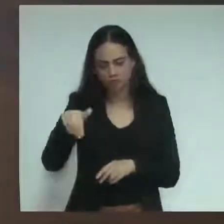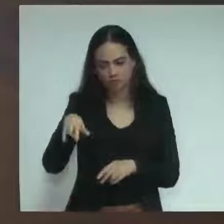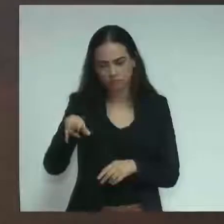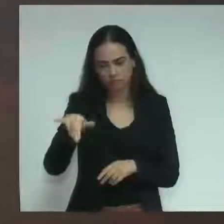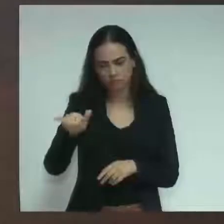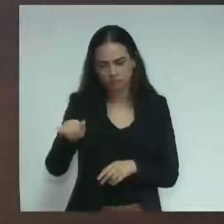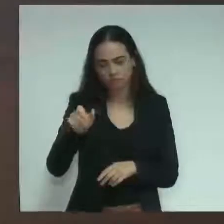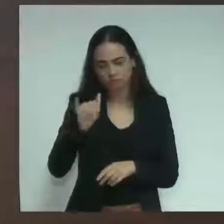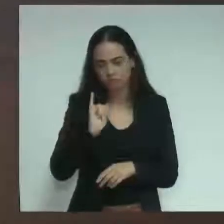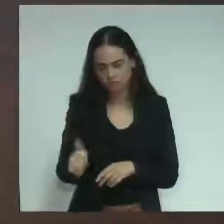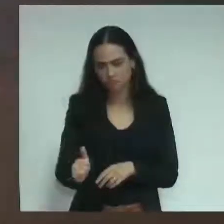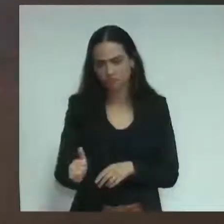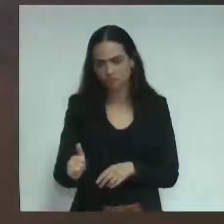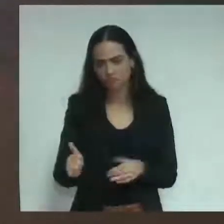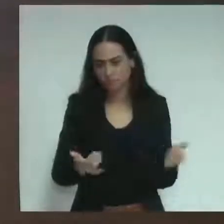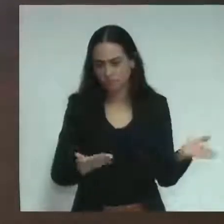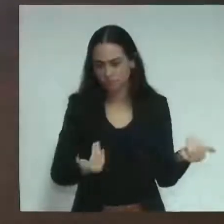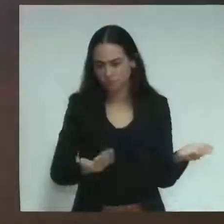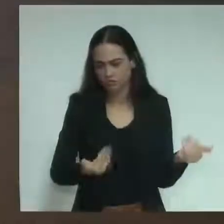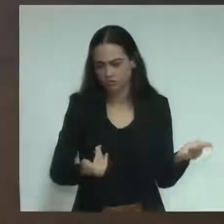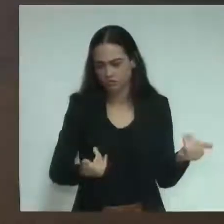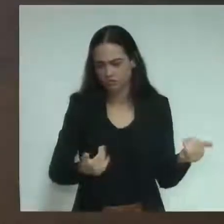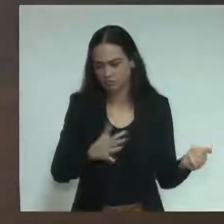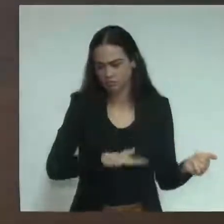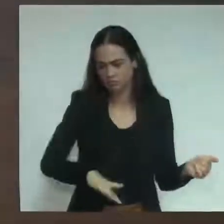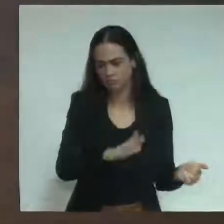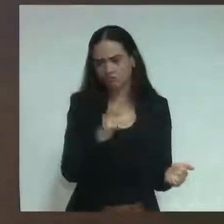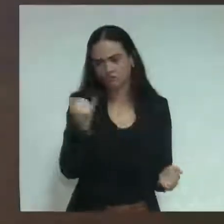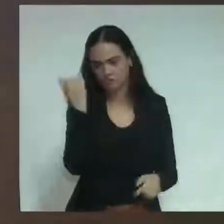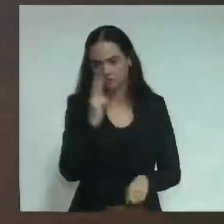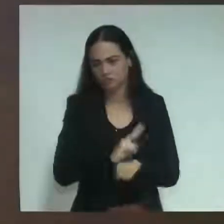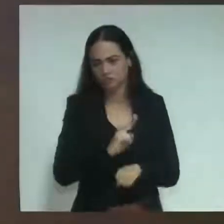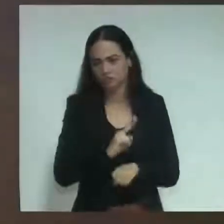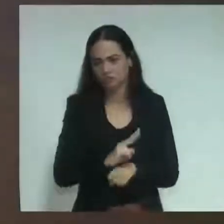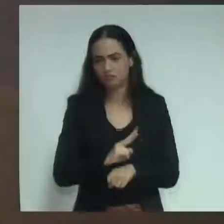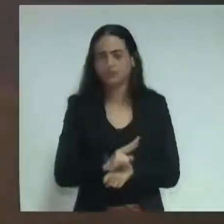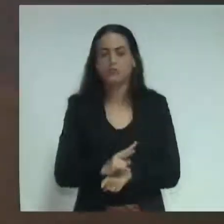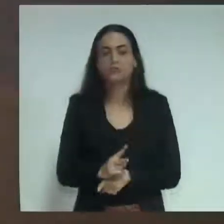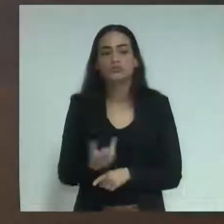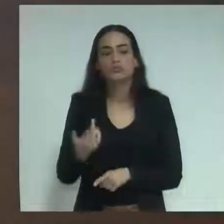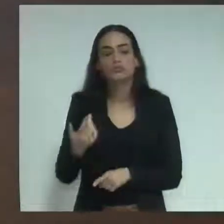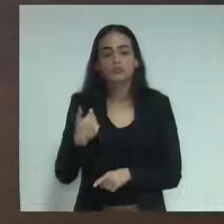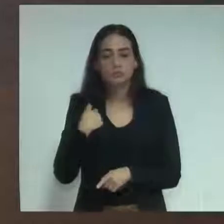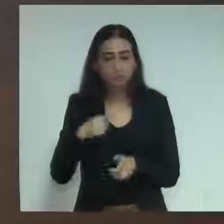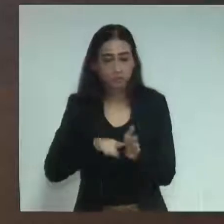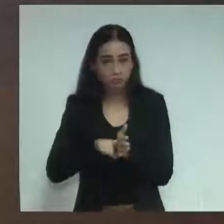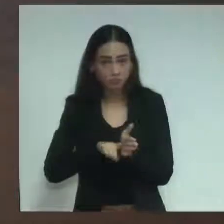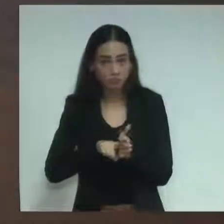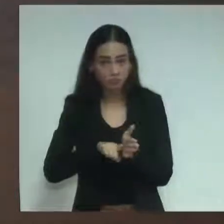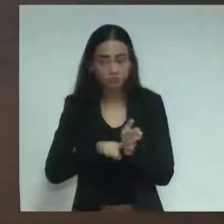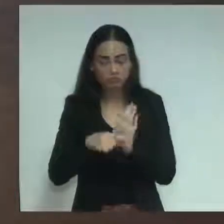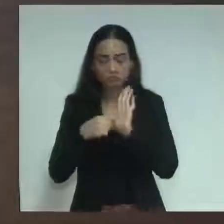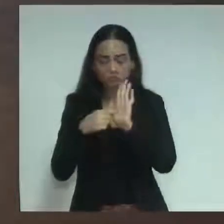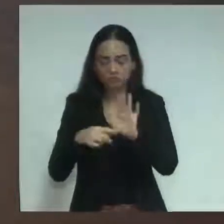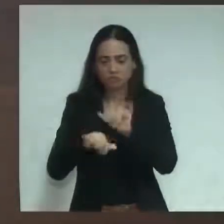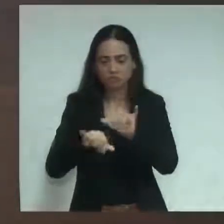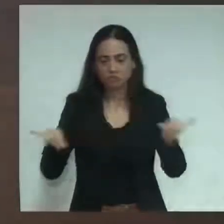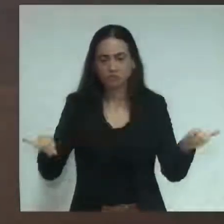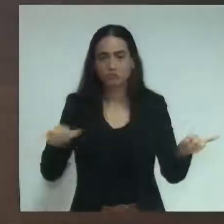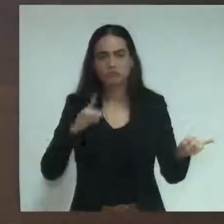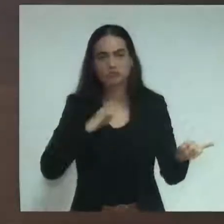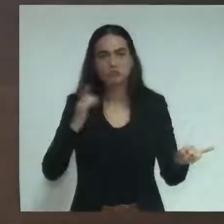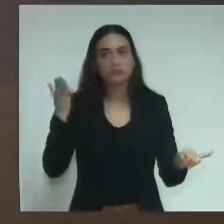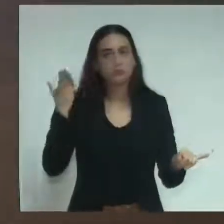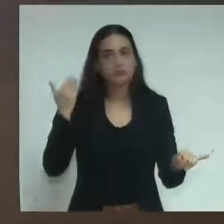aí não me faltou um pouquinho do tempo, faço questão de completar hoje. Então, o que eu tinha pesquisado, existem alguns projetos que Vinhedo